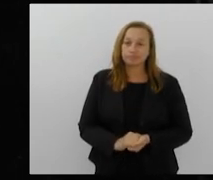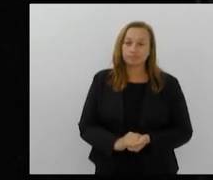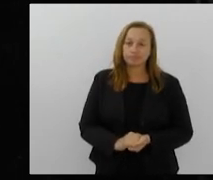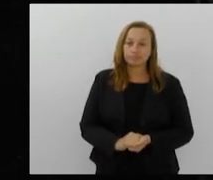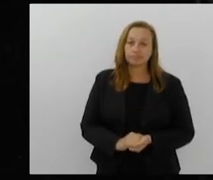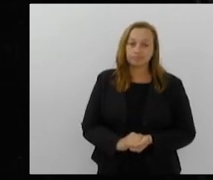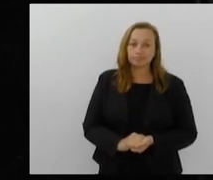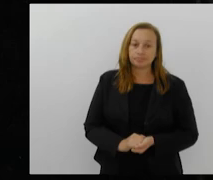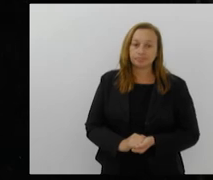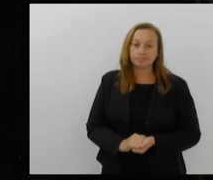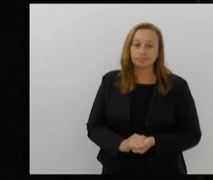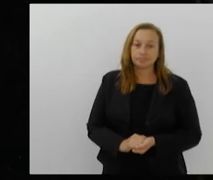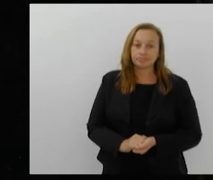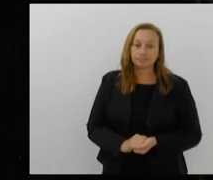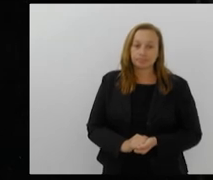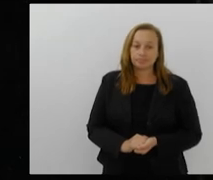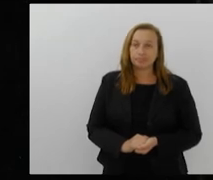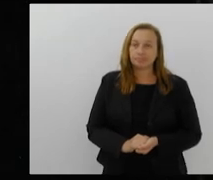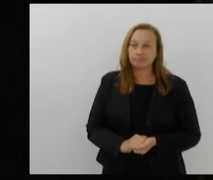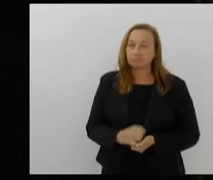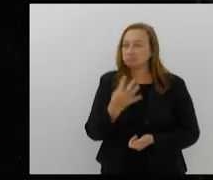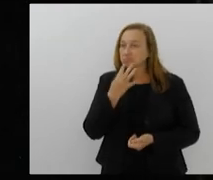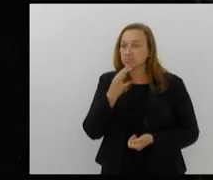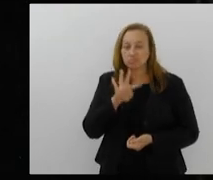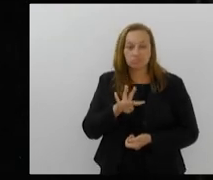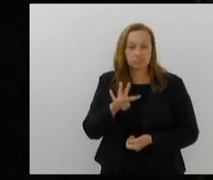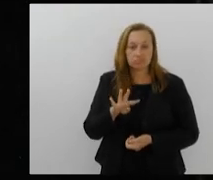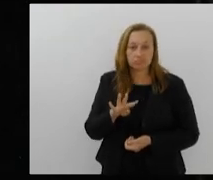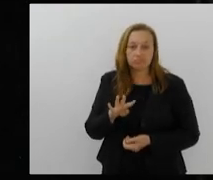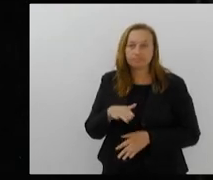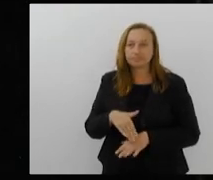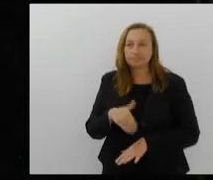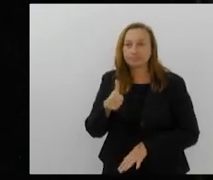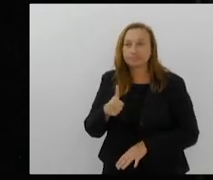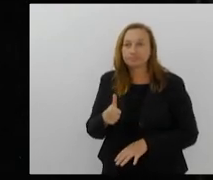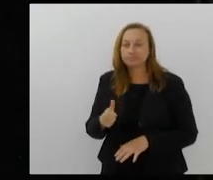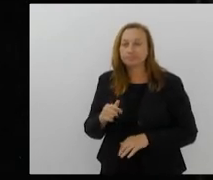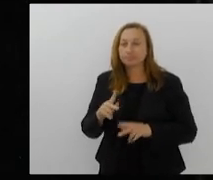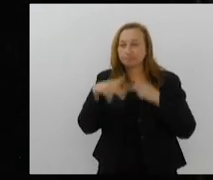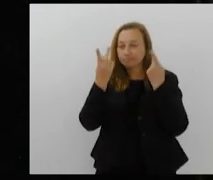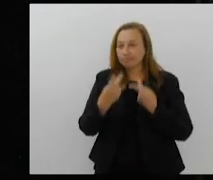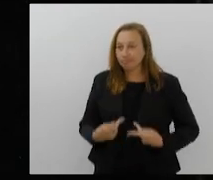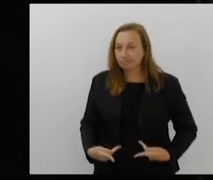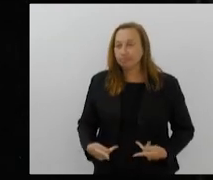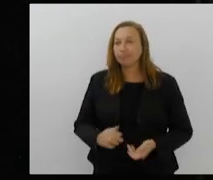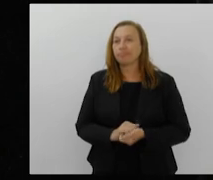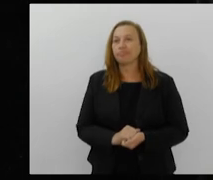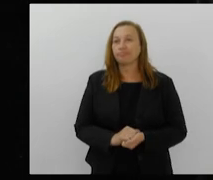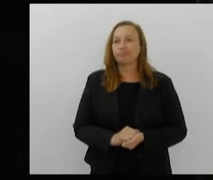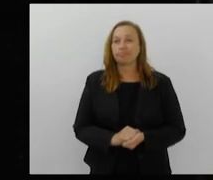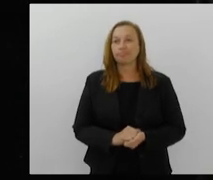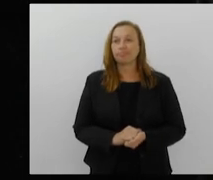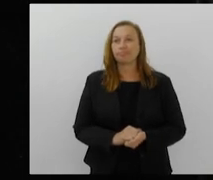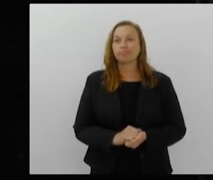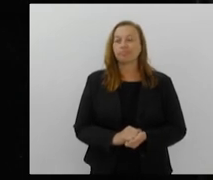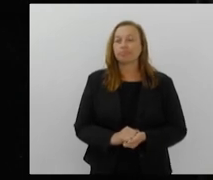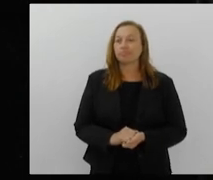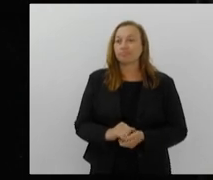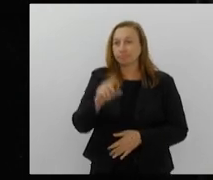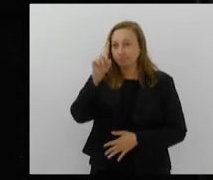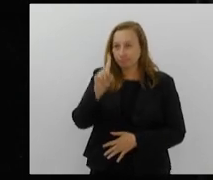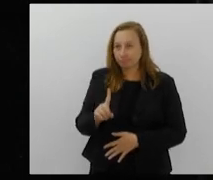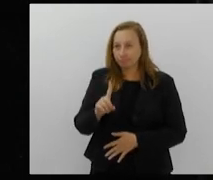dos parlamentos não são reconhecidas na sua dignidade humana, não são reconhecidas no seu direito